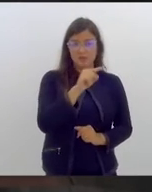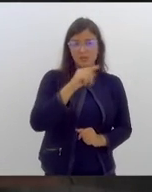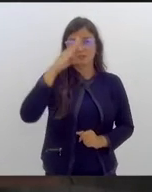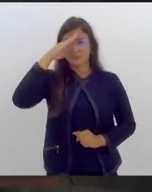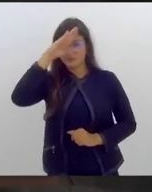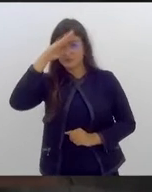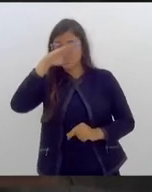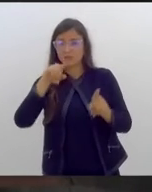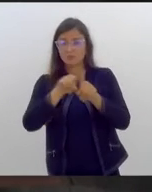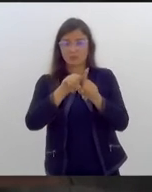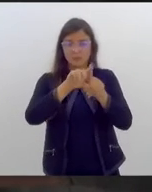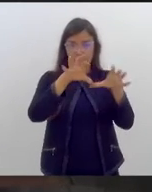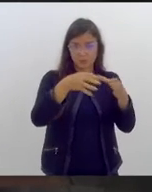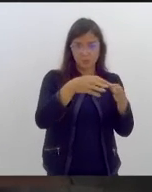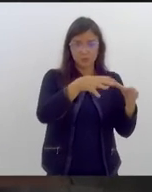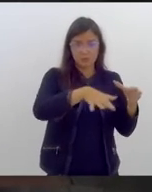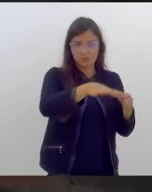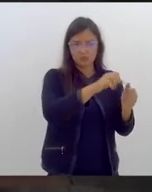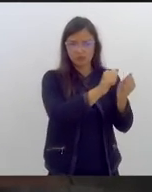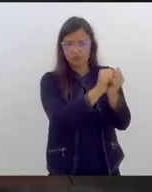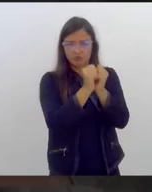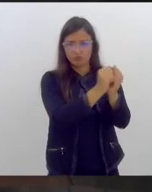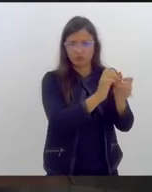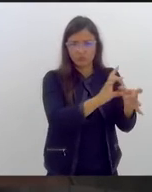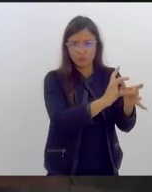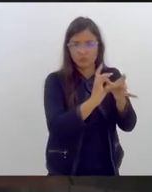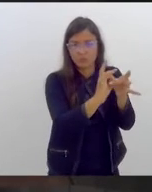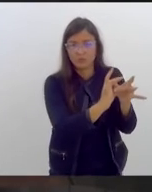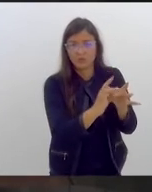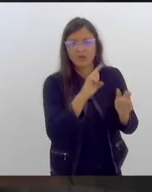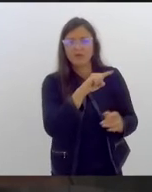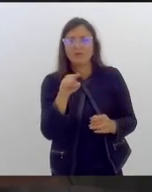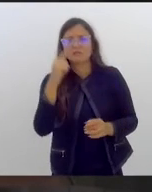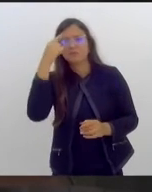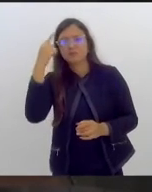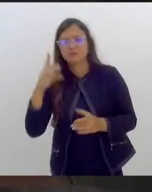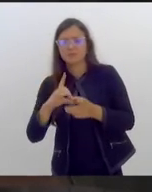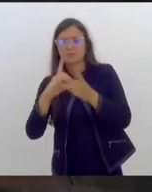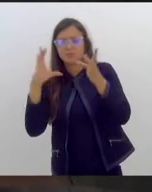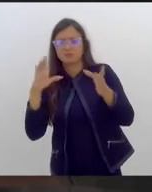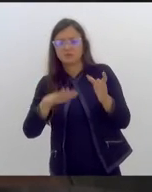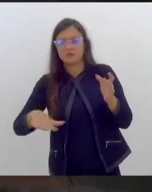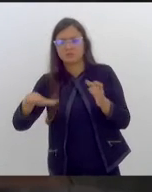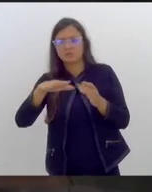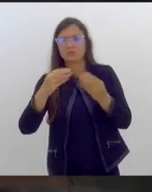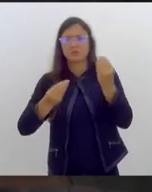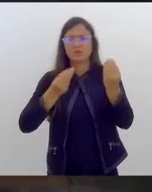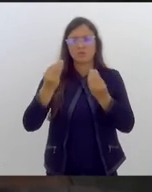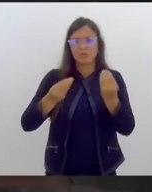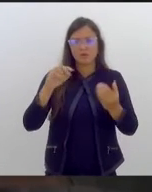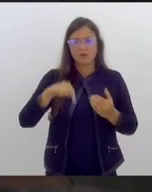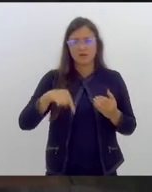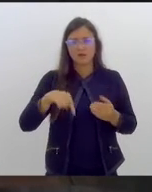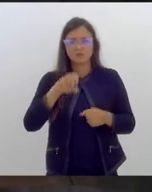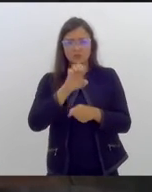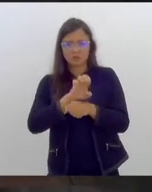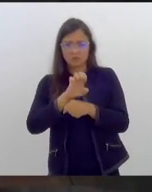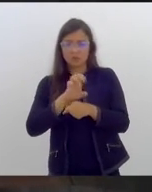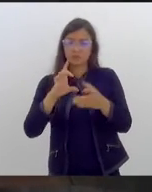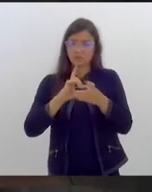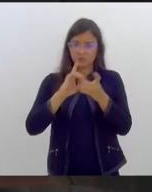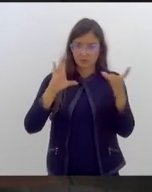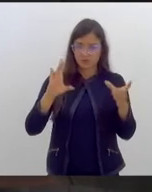grupo político lidam com a democracia do ponto de vista do funcionamento do Estado democrático direito